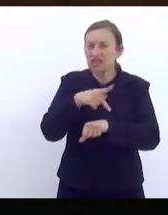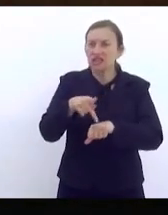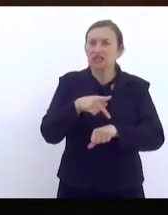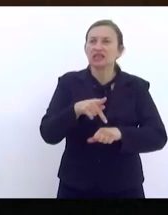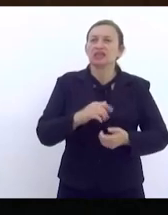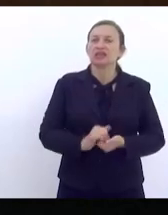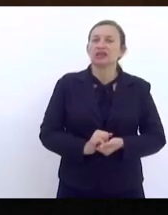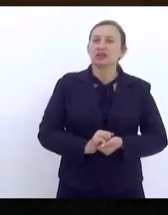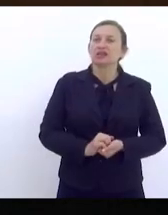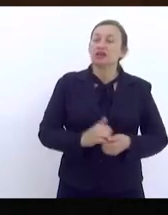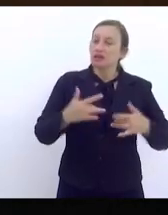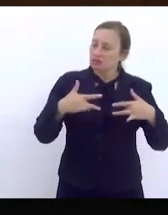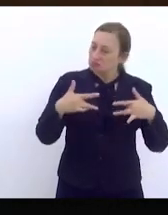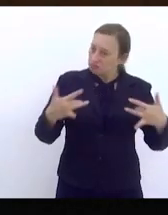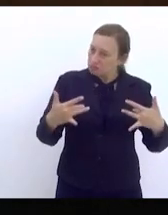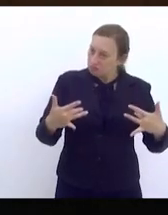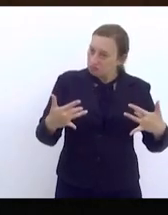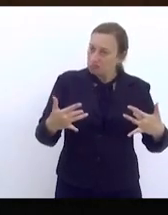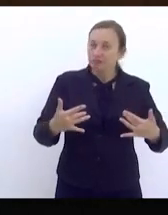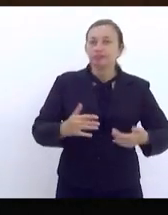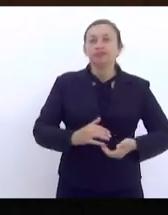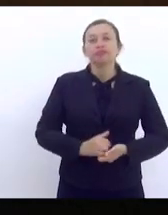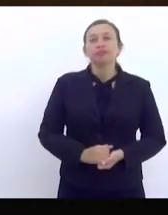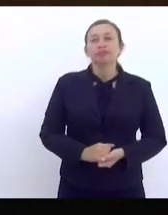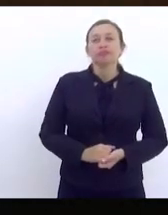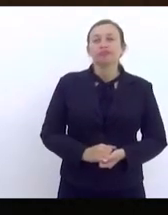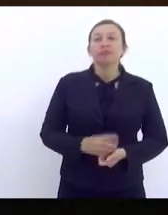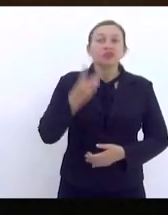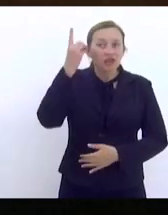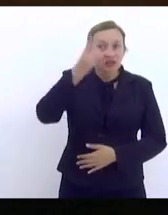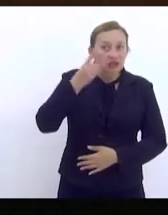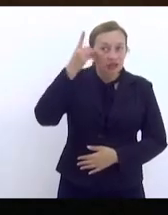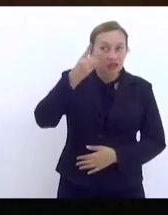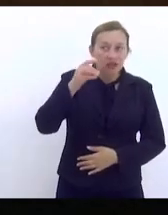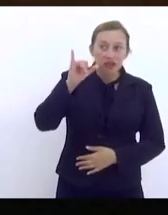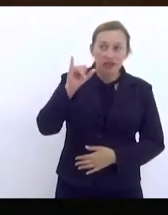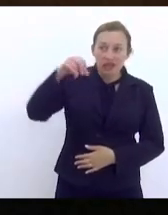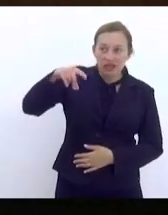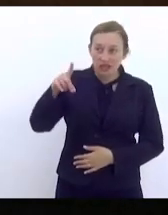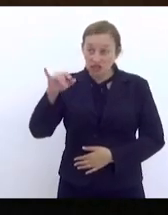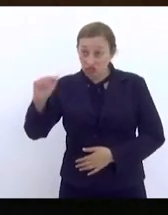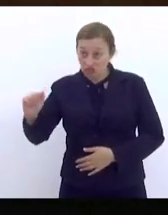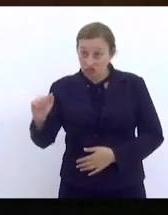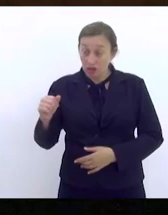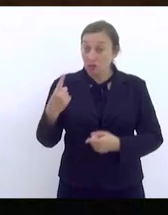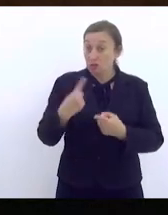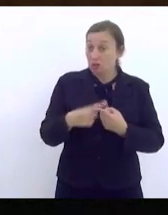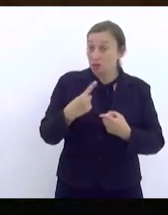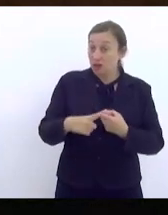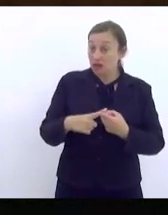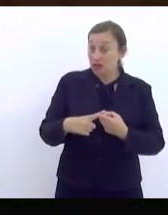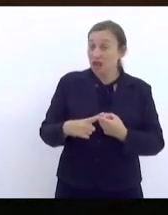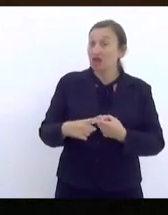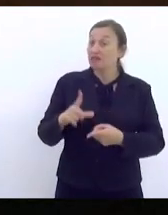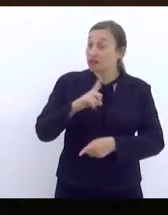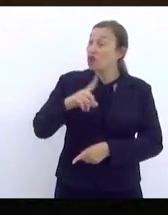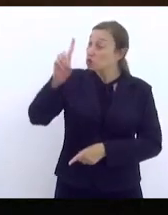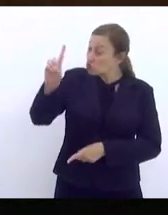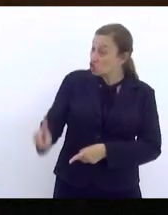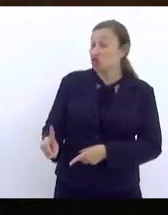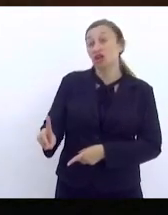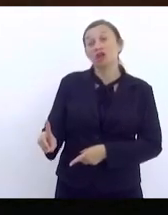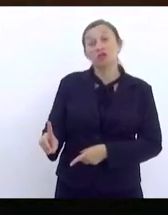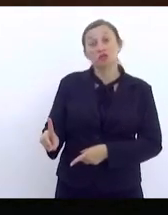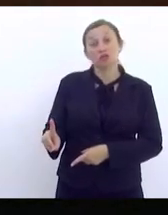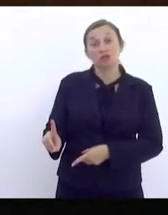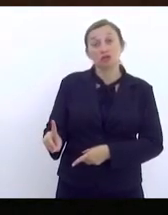minha total solidariedade a deputada índia armellau porque ela tem o direito e